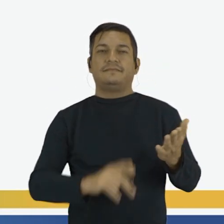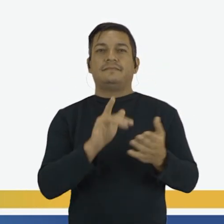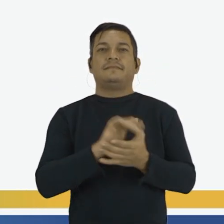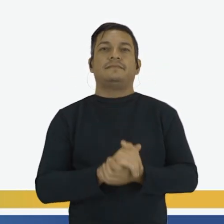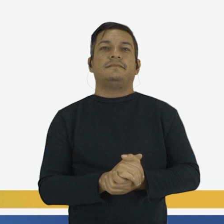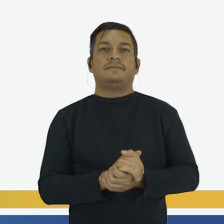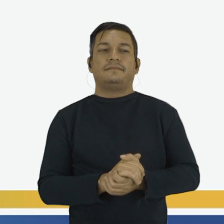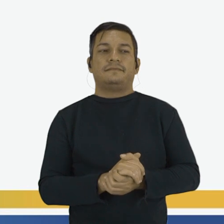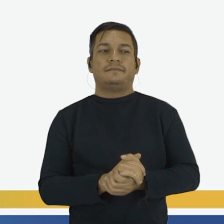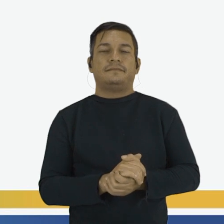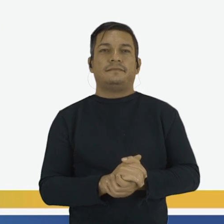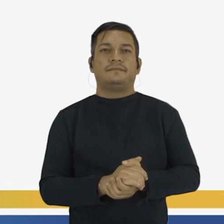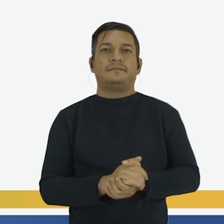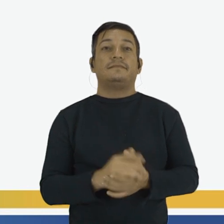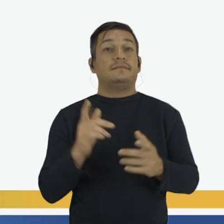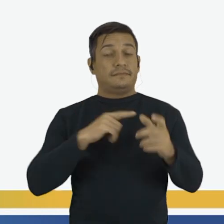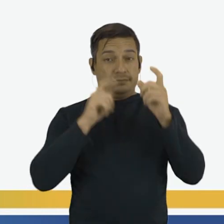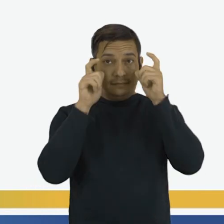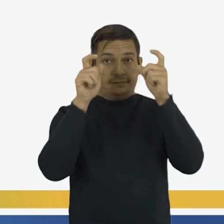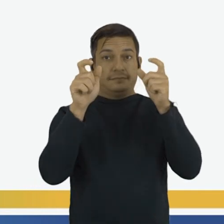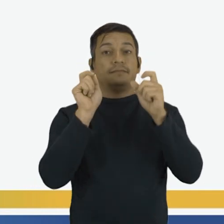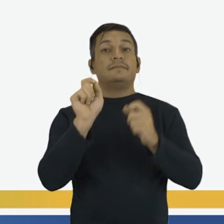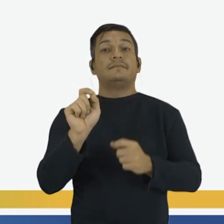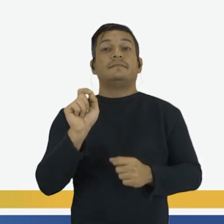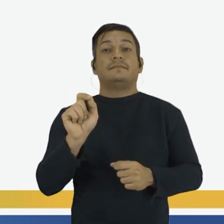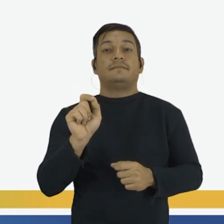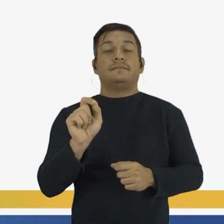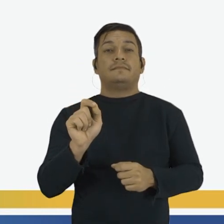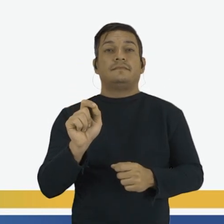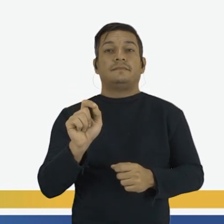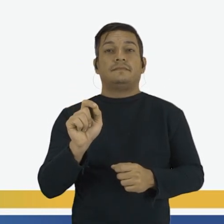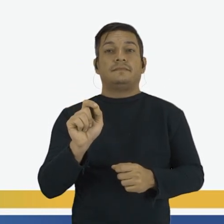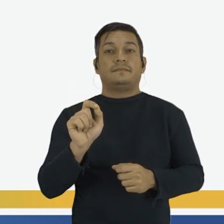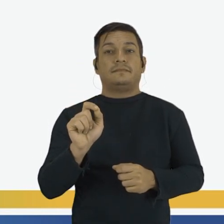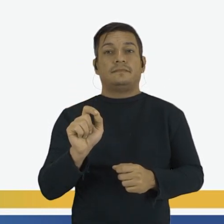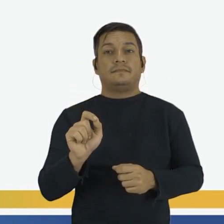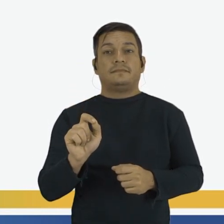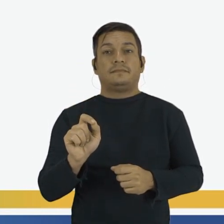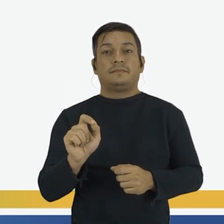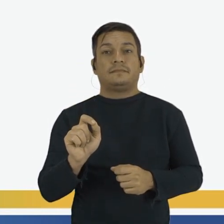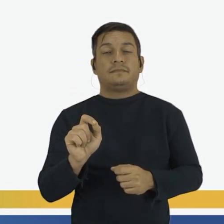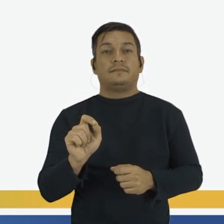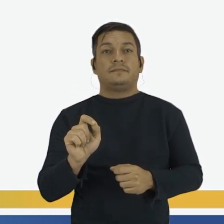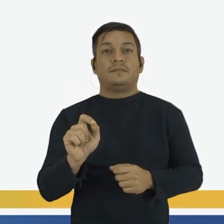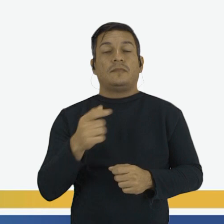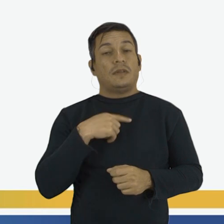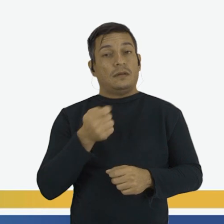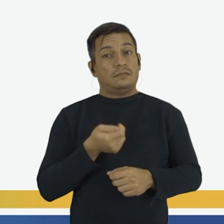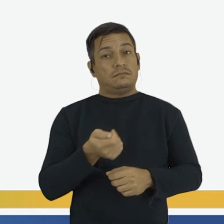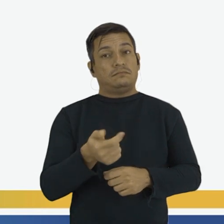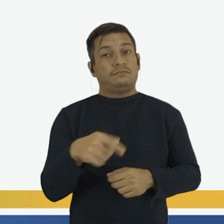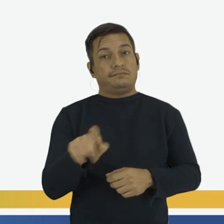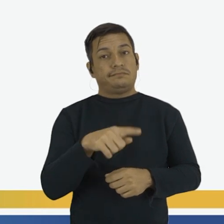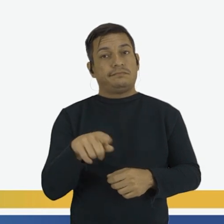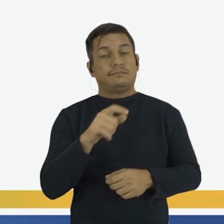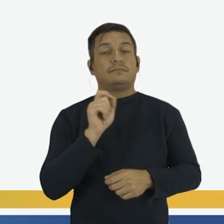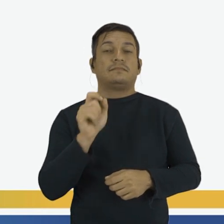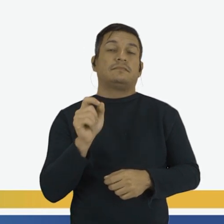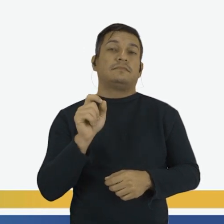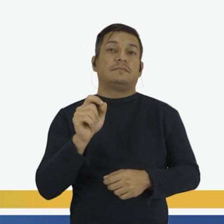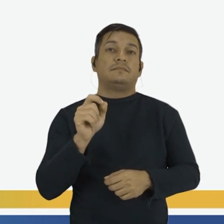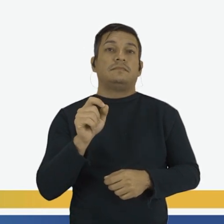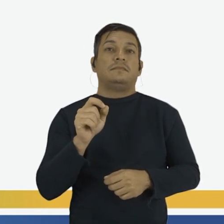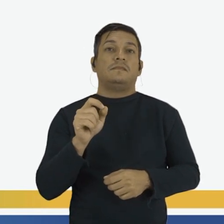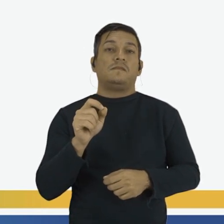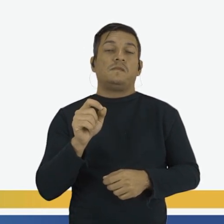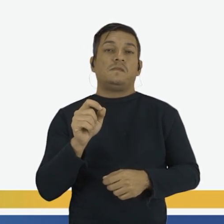Atharva Veda. É bem interessante, é até um pouquinho, eu sugiro a vocês,